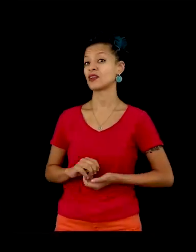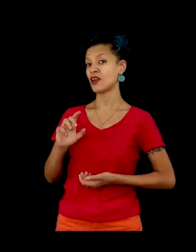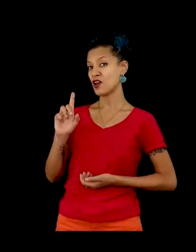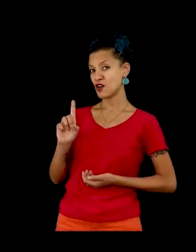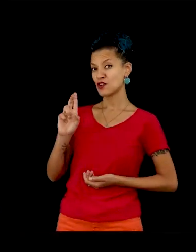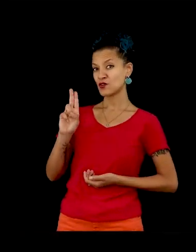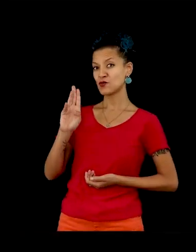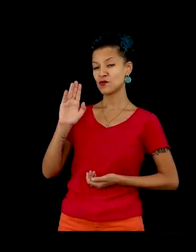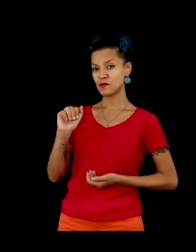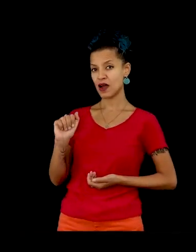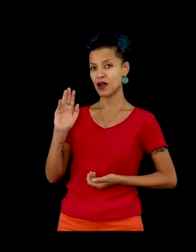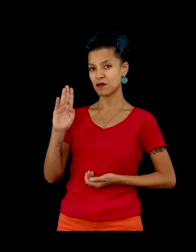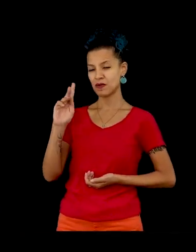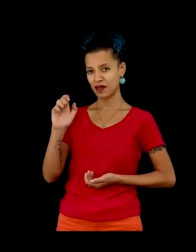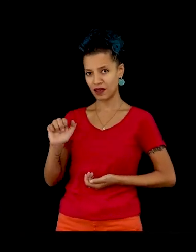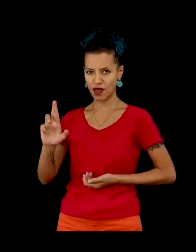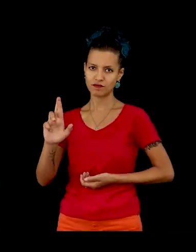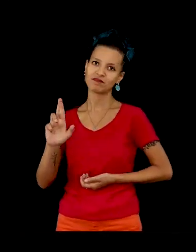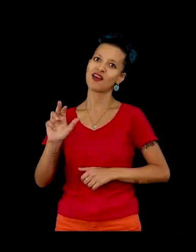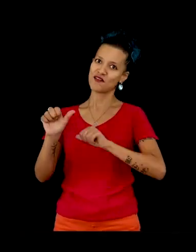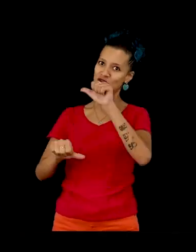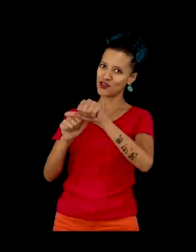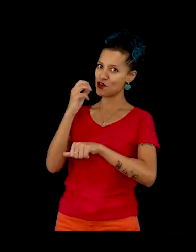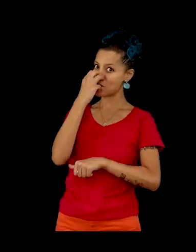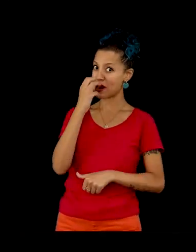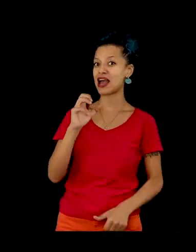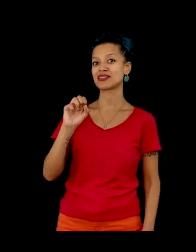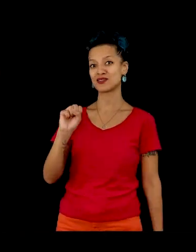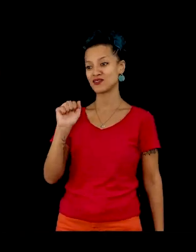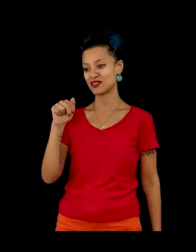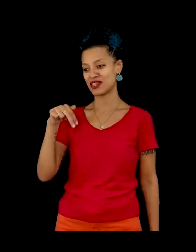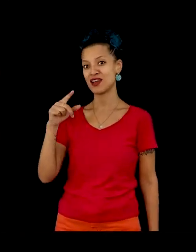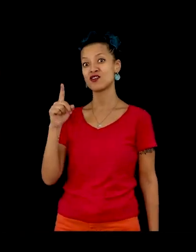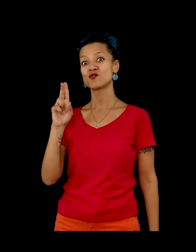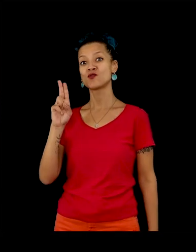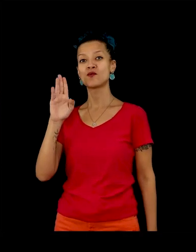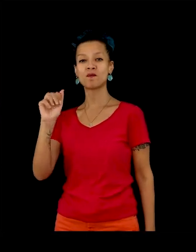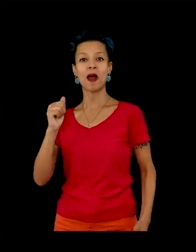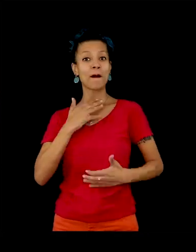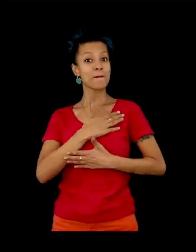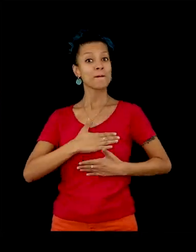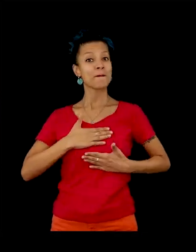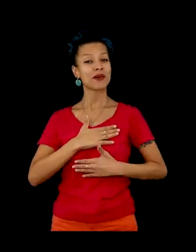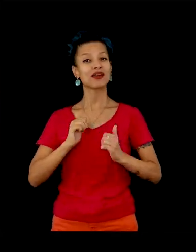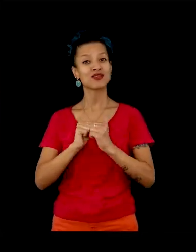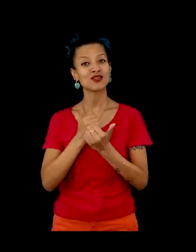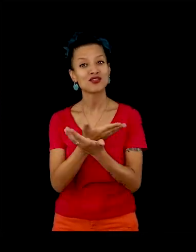Eu sou o Duba Becker, agora Palhaço Sanduba, e um prazer enorme estar aqui com